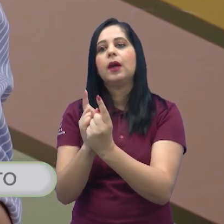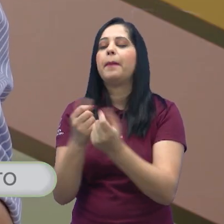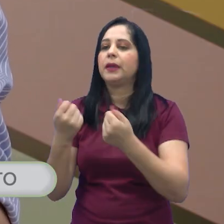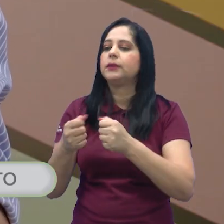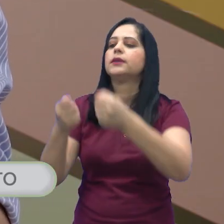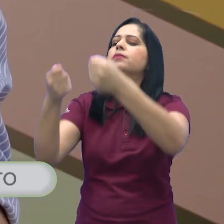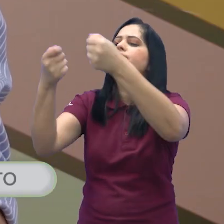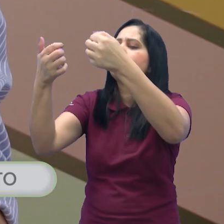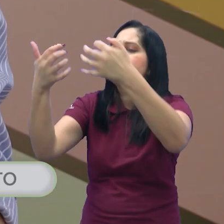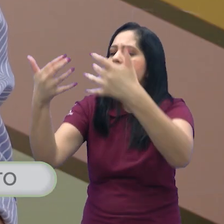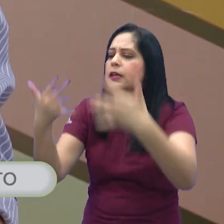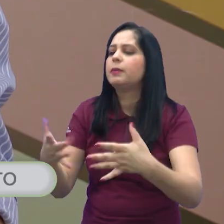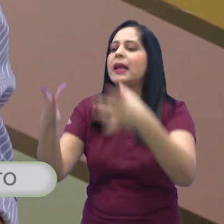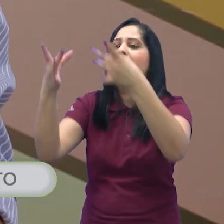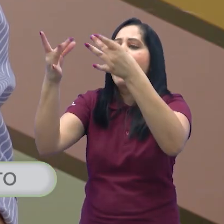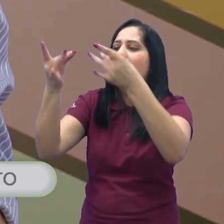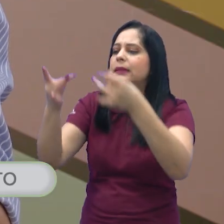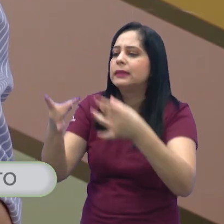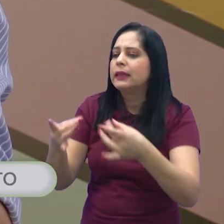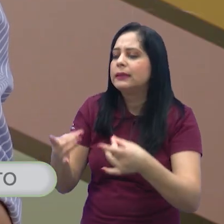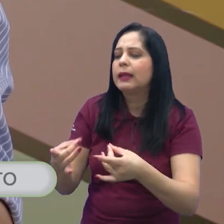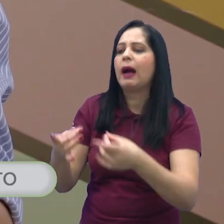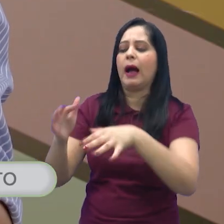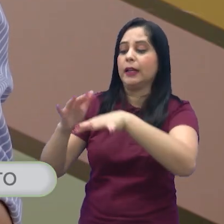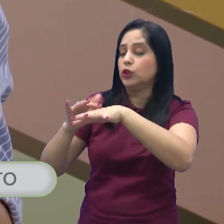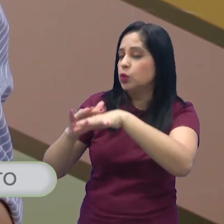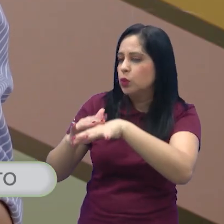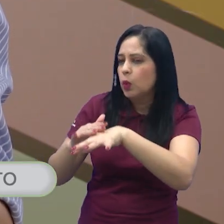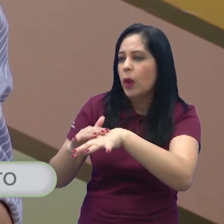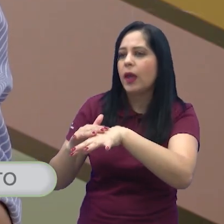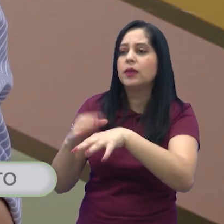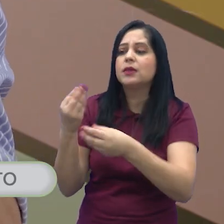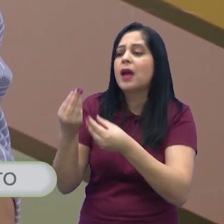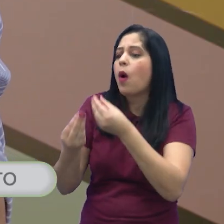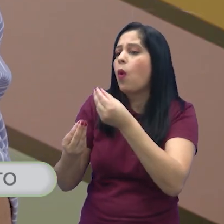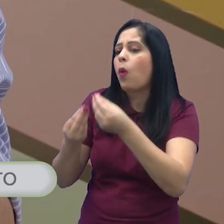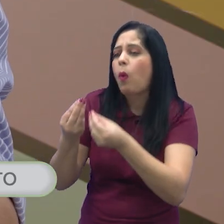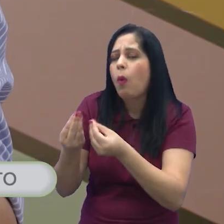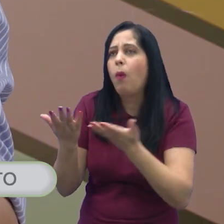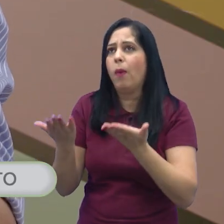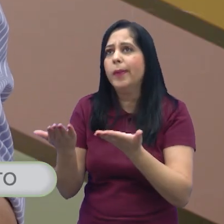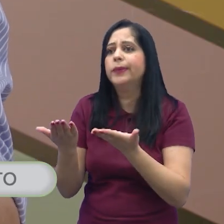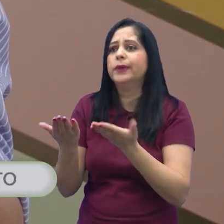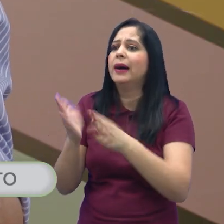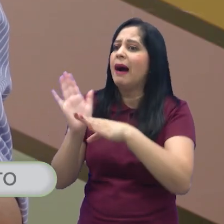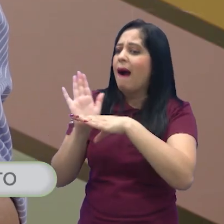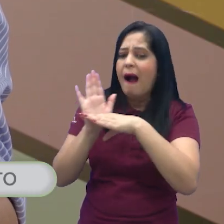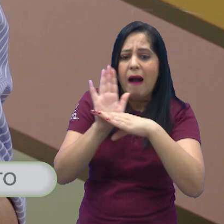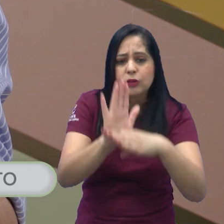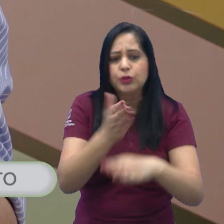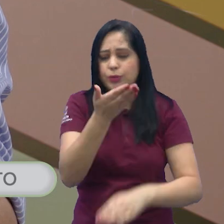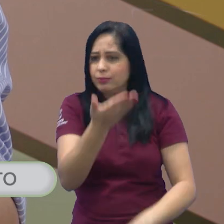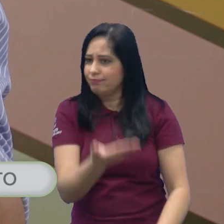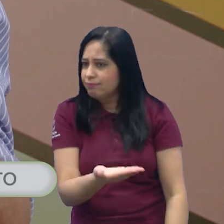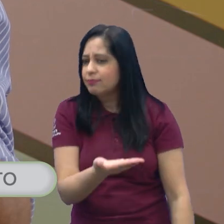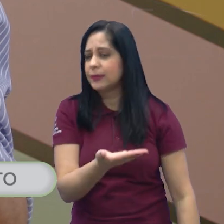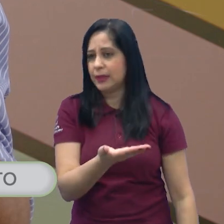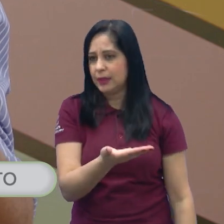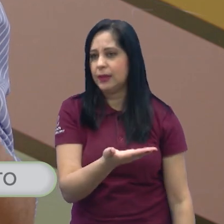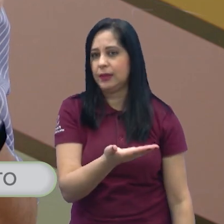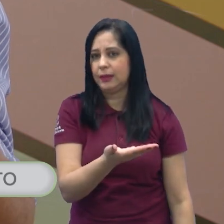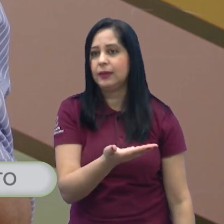o que é essa doença, como que a família pode ajudar a conduzir